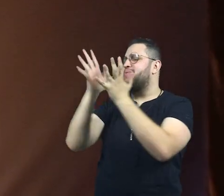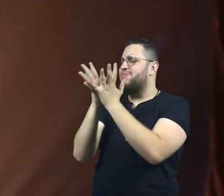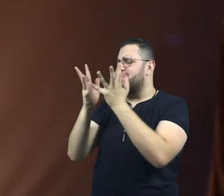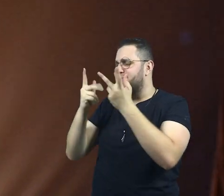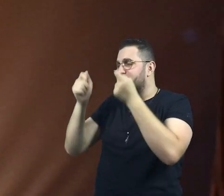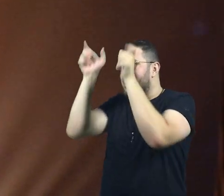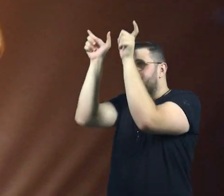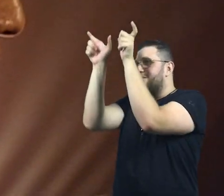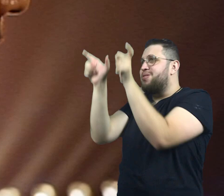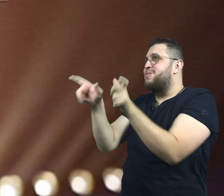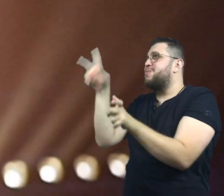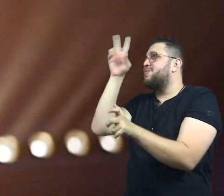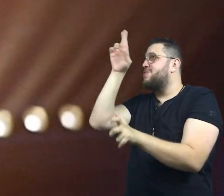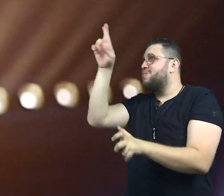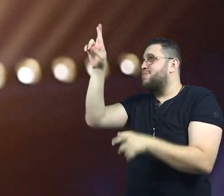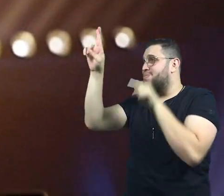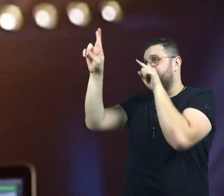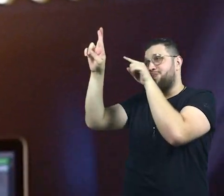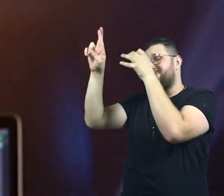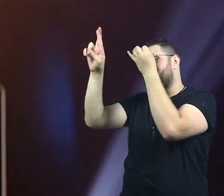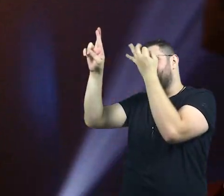meu Deus, tu és meu